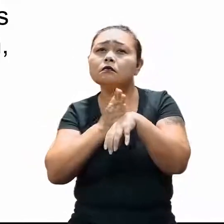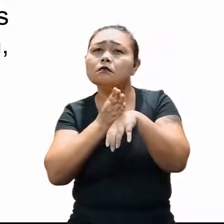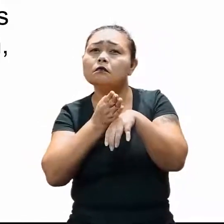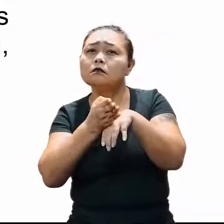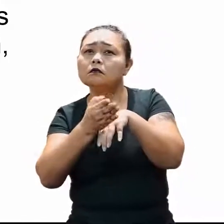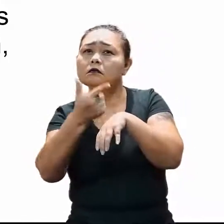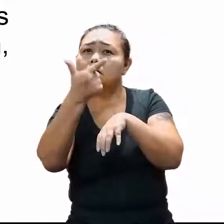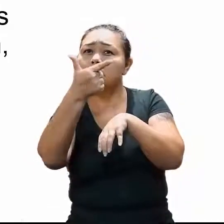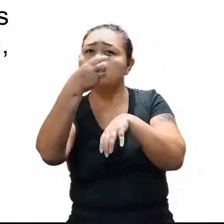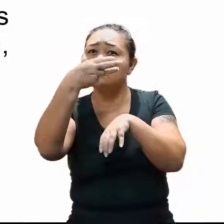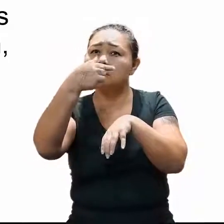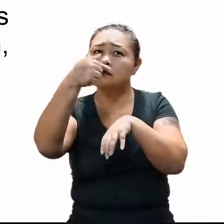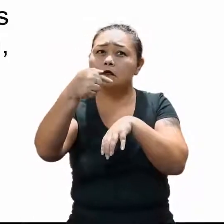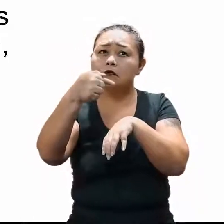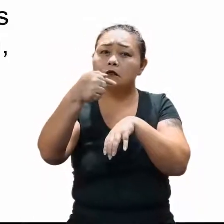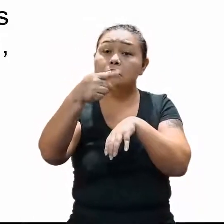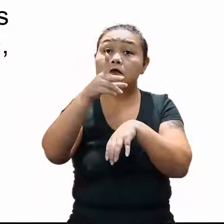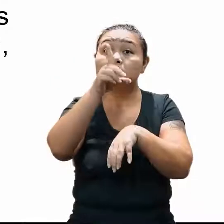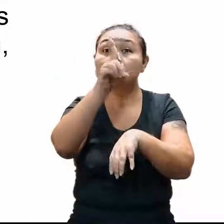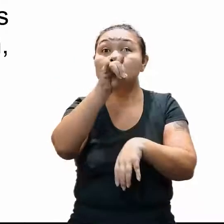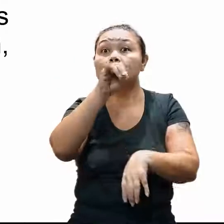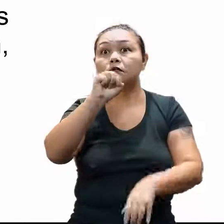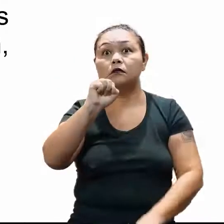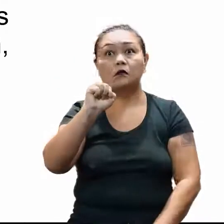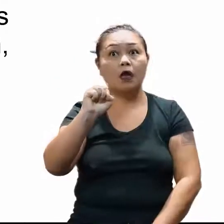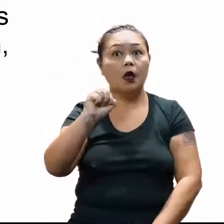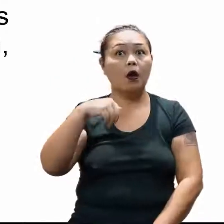durou 237 dias.